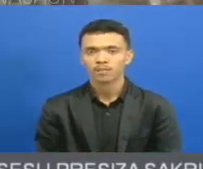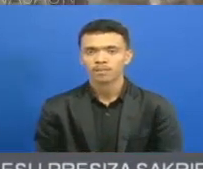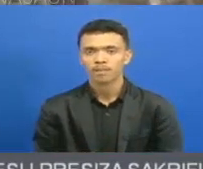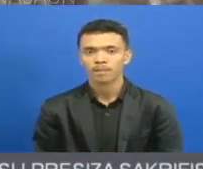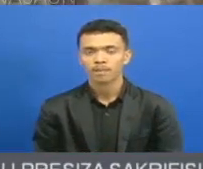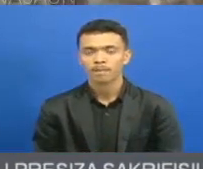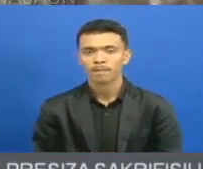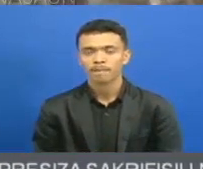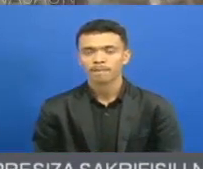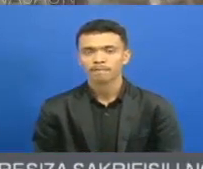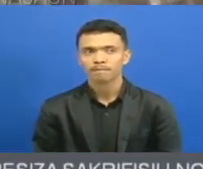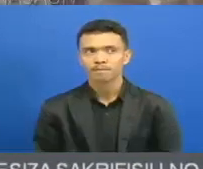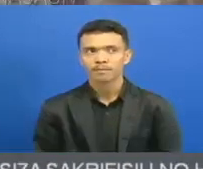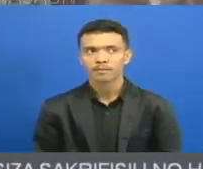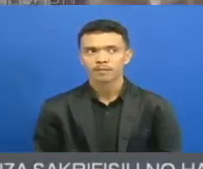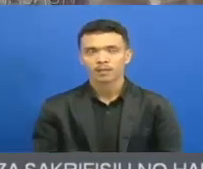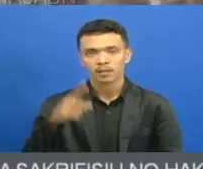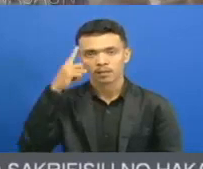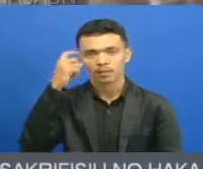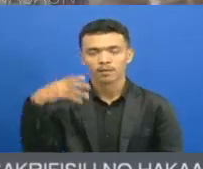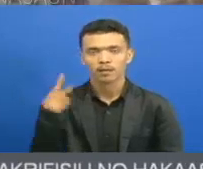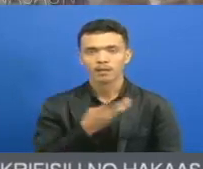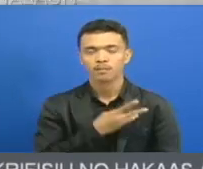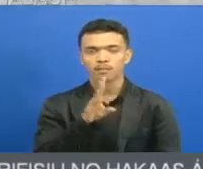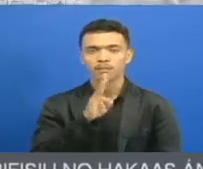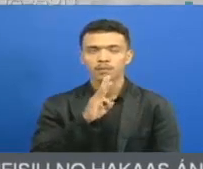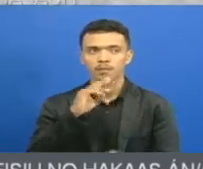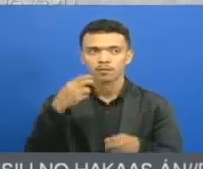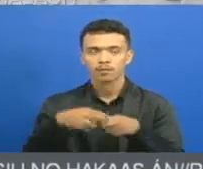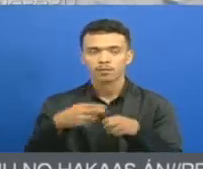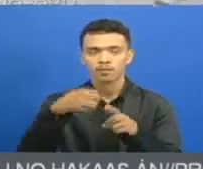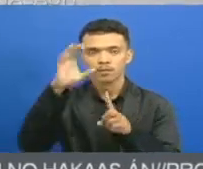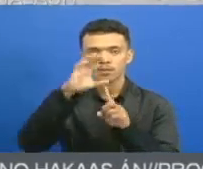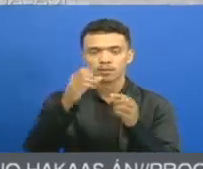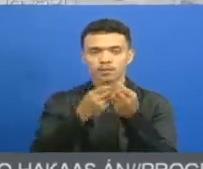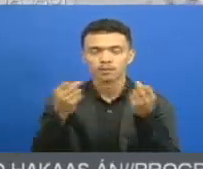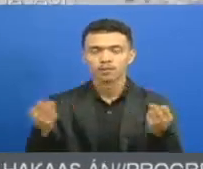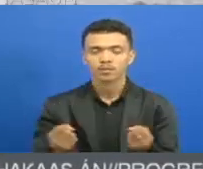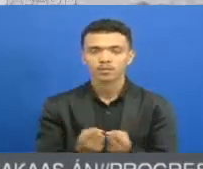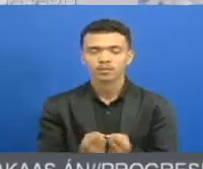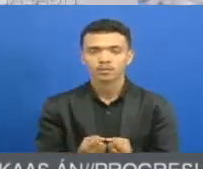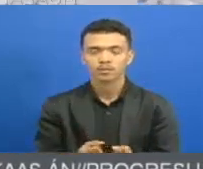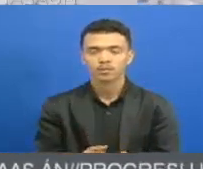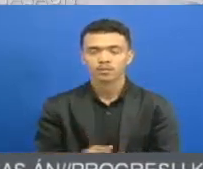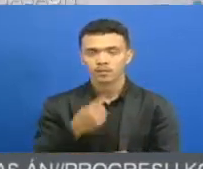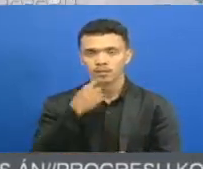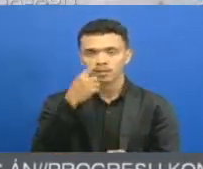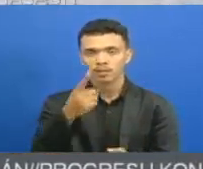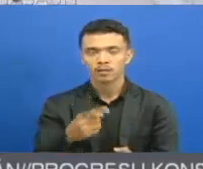Ah. Tamba a mim leito e mos bemos agora né, a mim cura rasca. Sefi suku Leo Lima Marcelino Magno